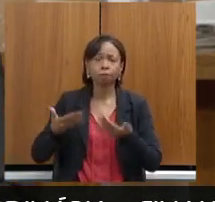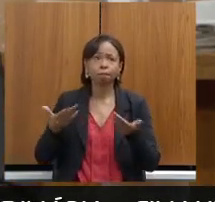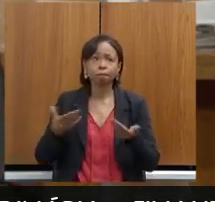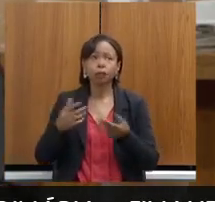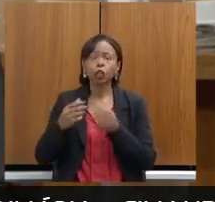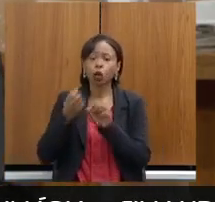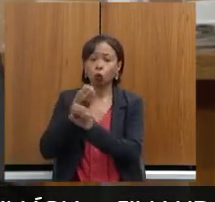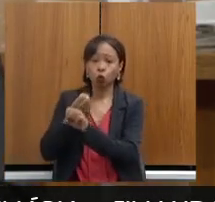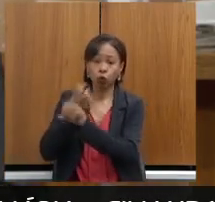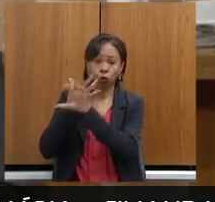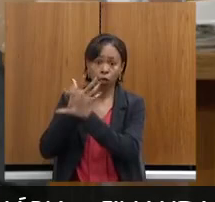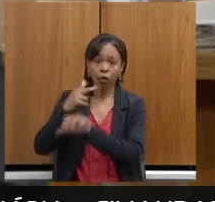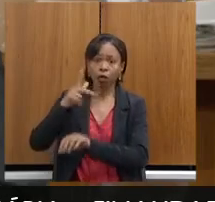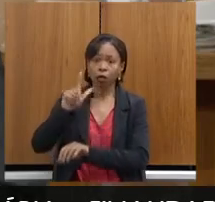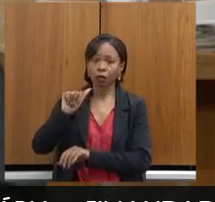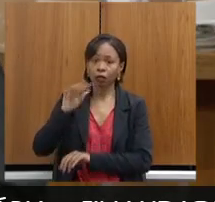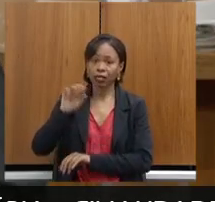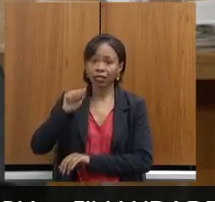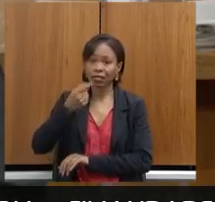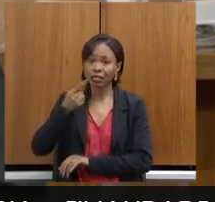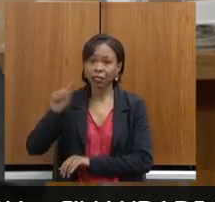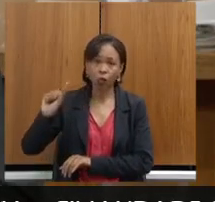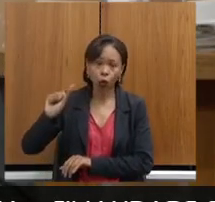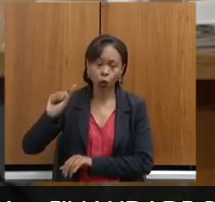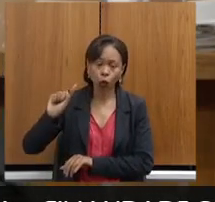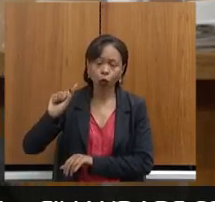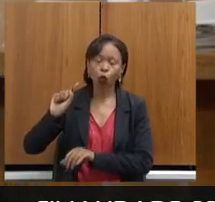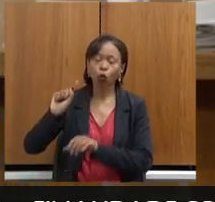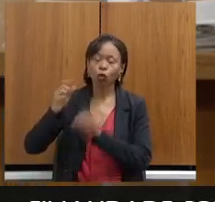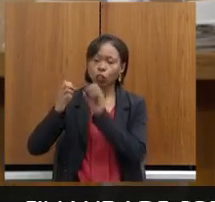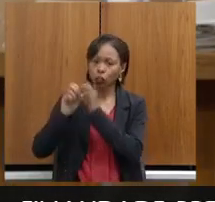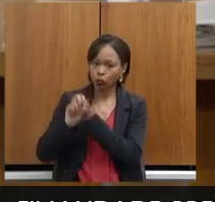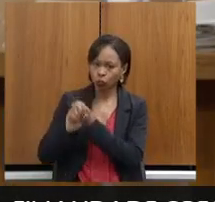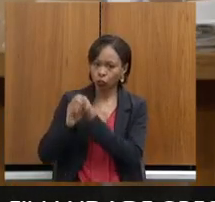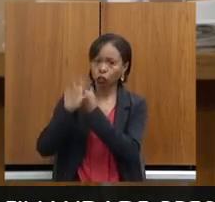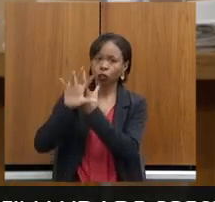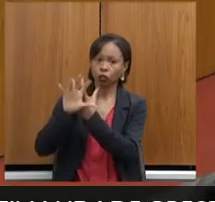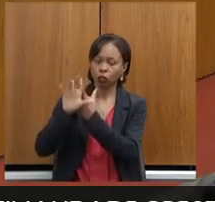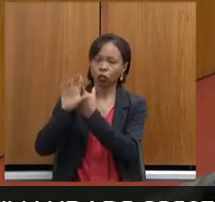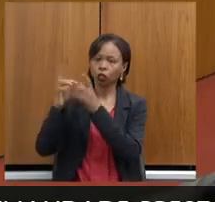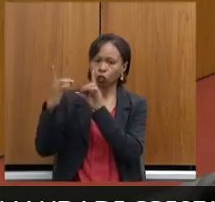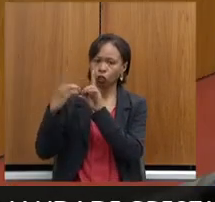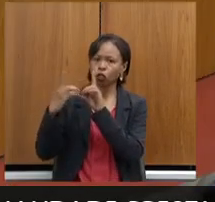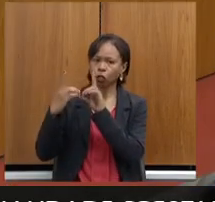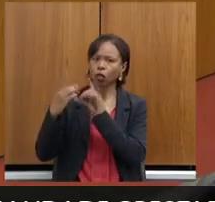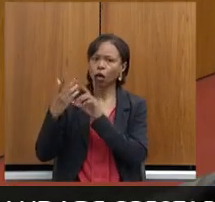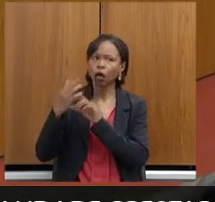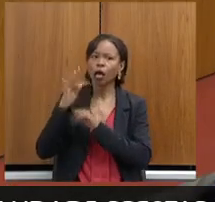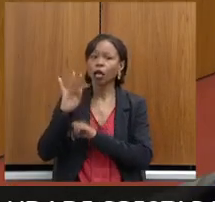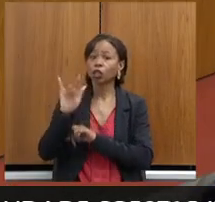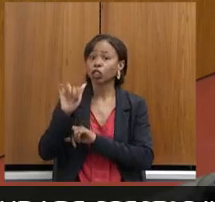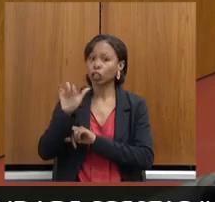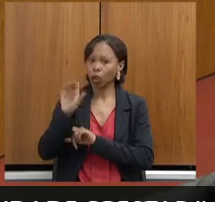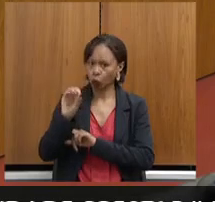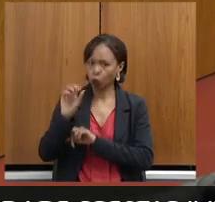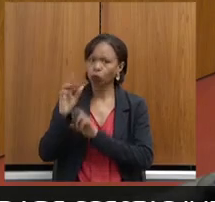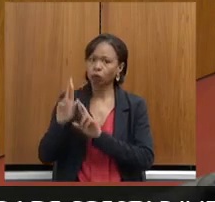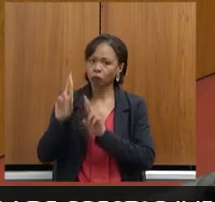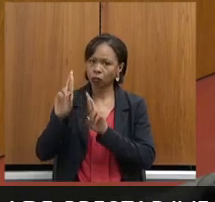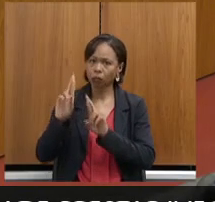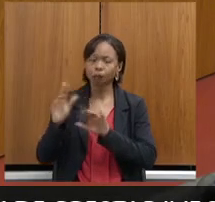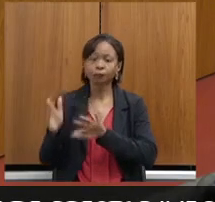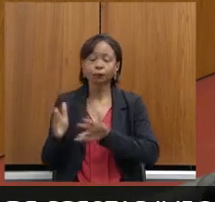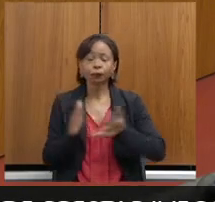plantão digital quem está gerenciando é o doutor Tiago que tem feito um excelente trabalho sobre os